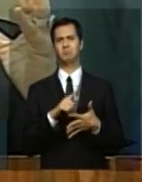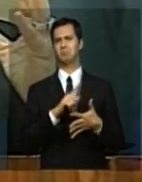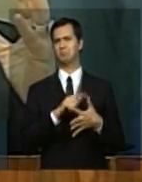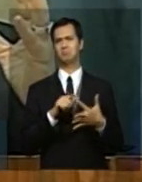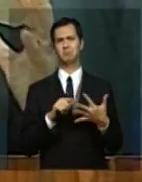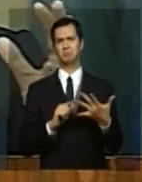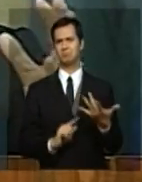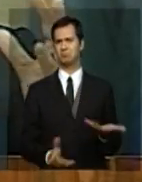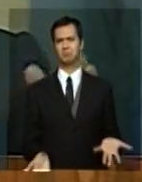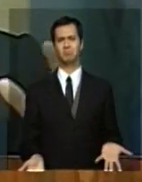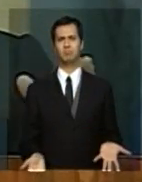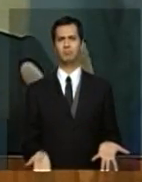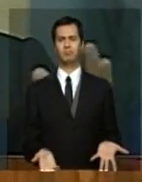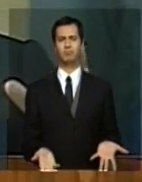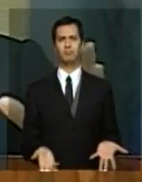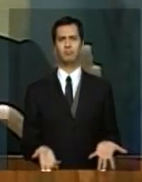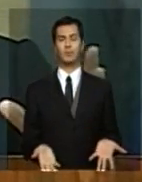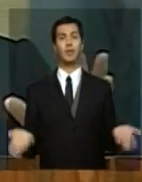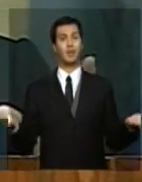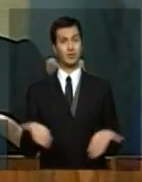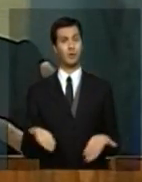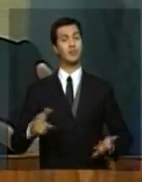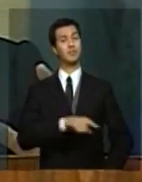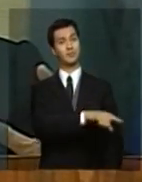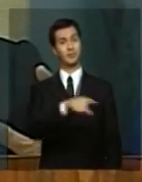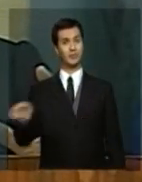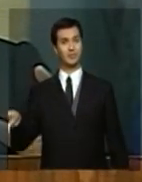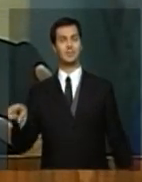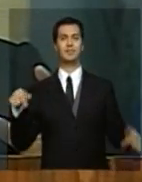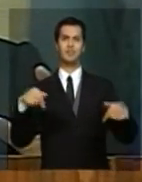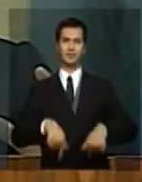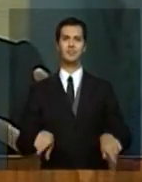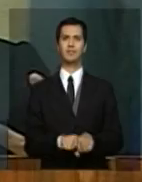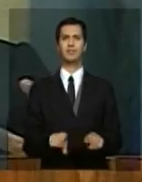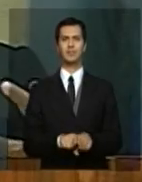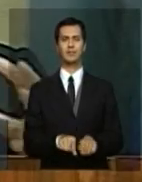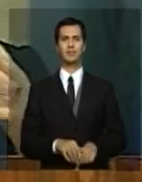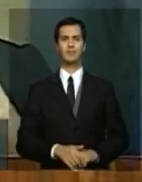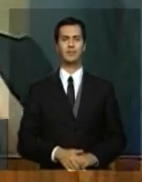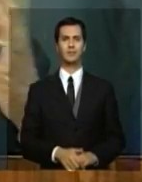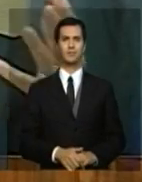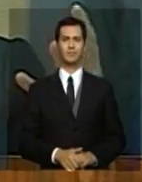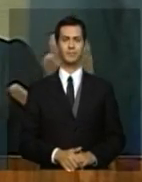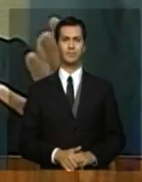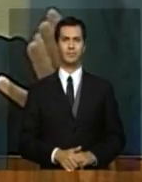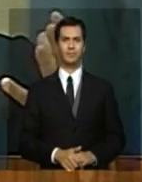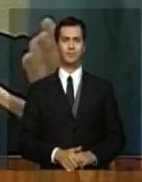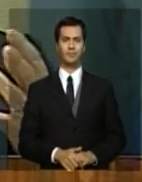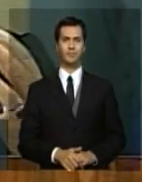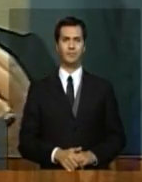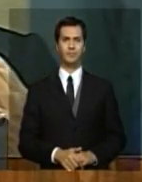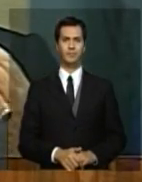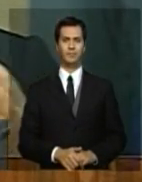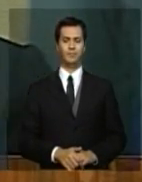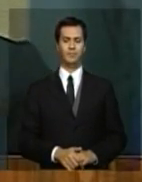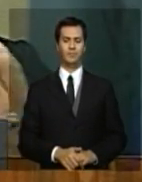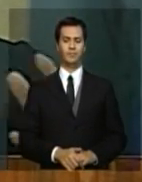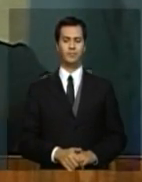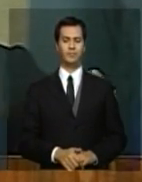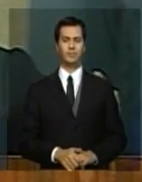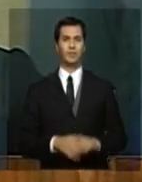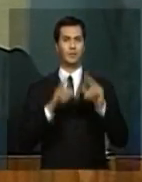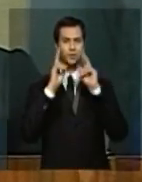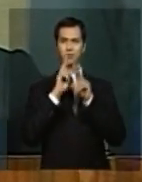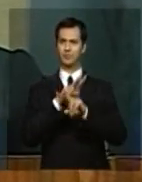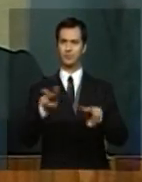eh E agora vocês aqui que pelo que eu vejo tem de toda